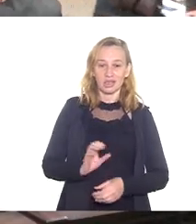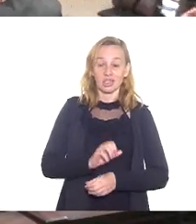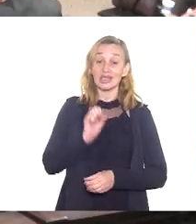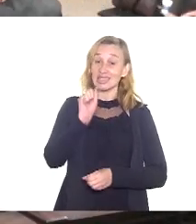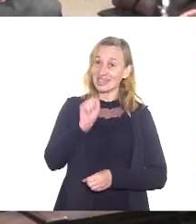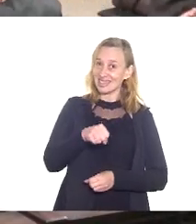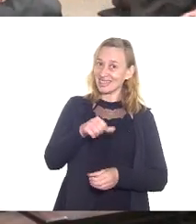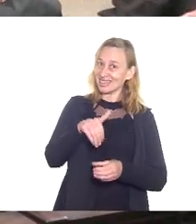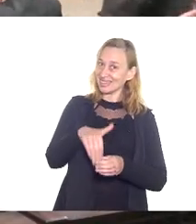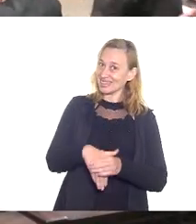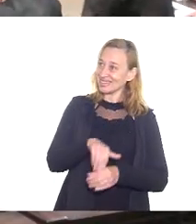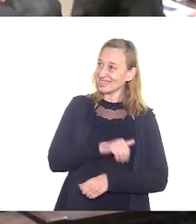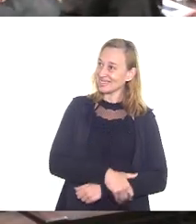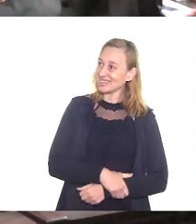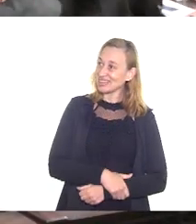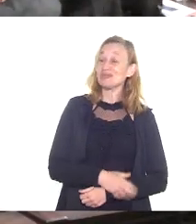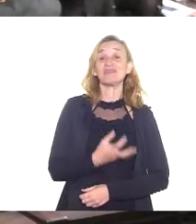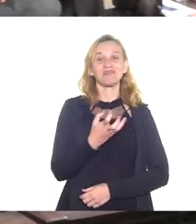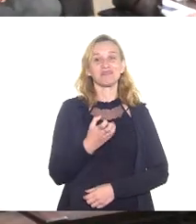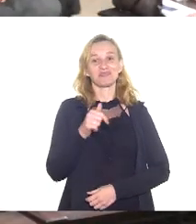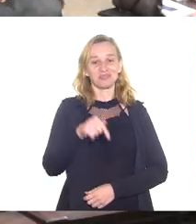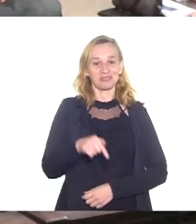Vota sim. Quero aqui,